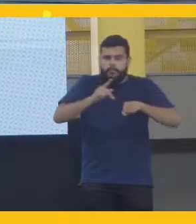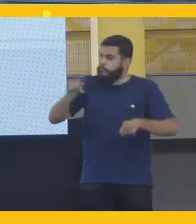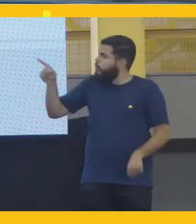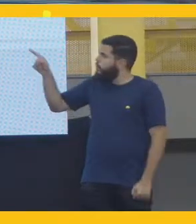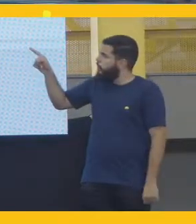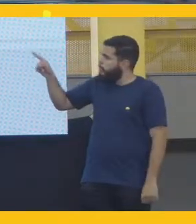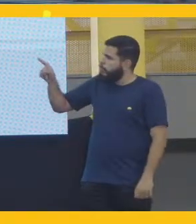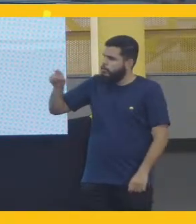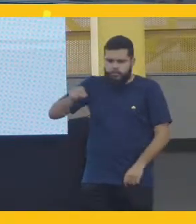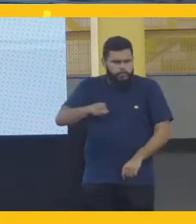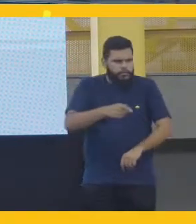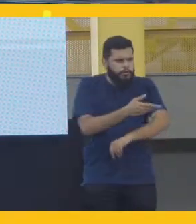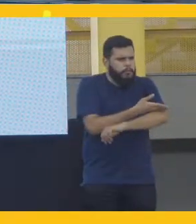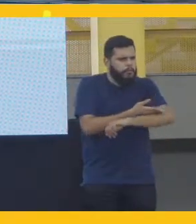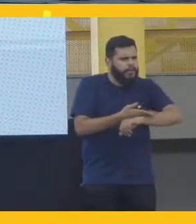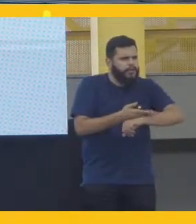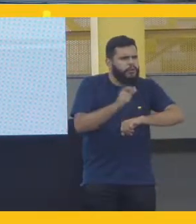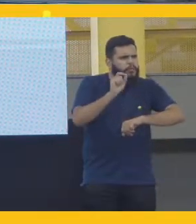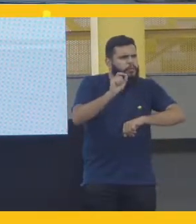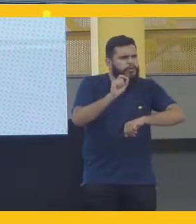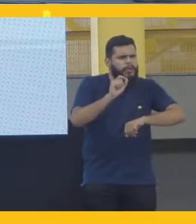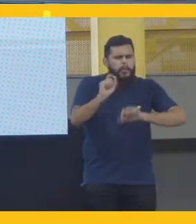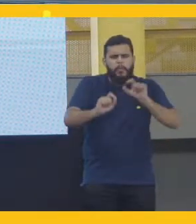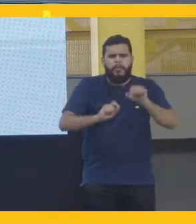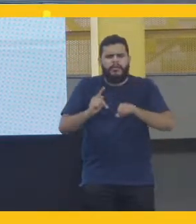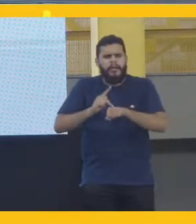é o branco? O que é o preto?